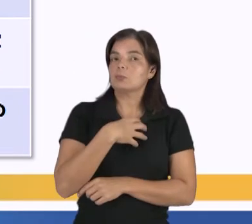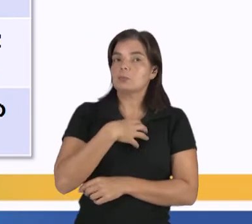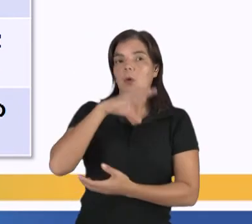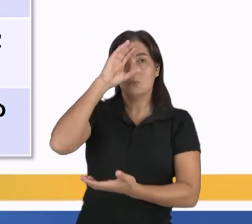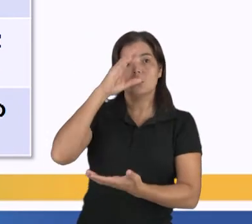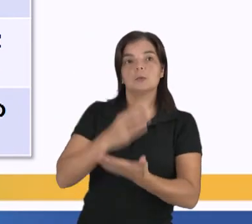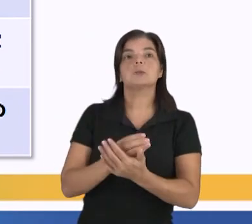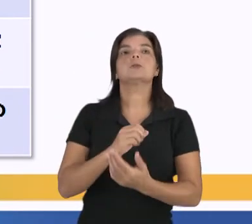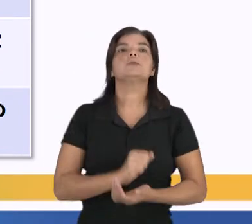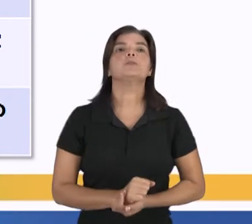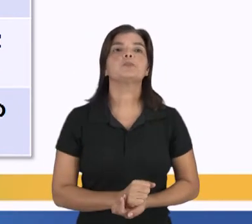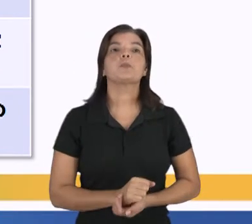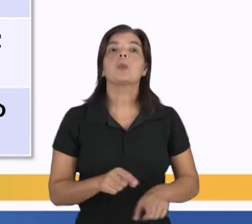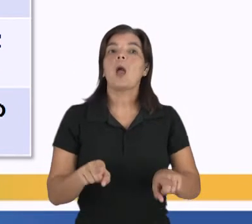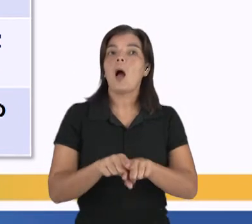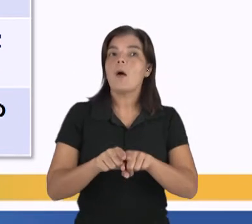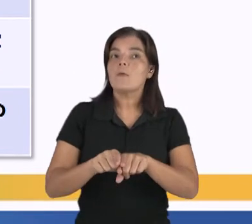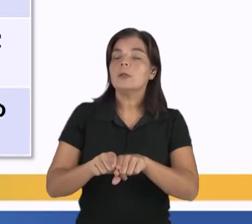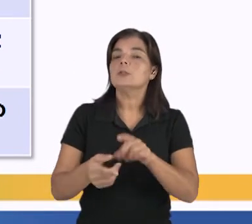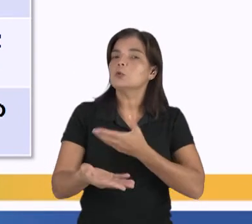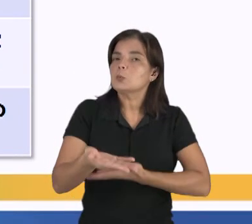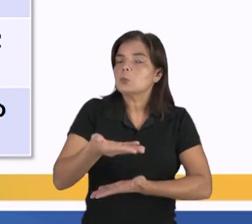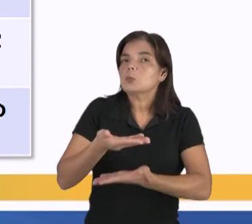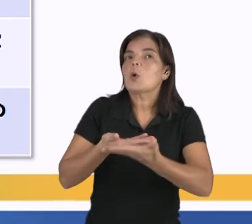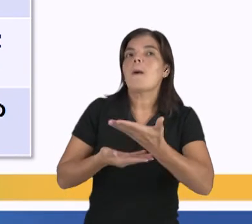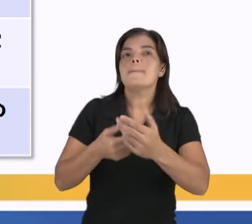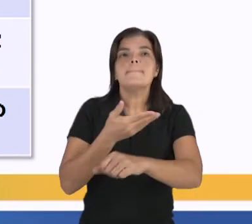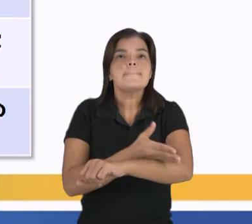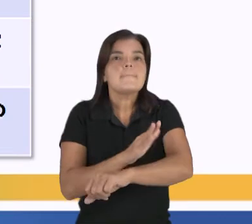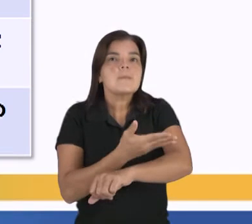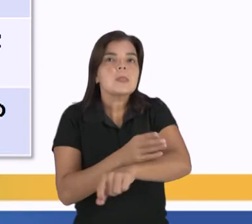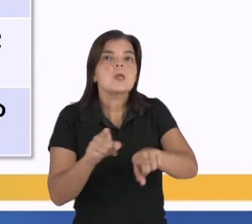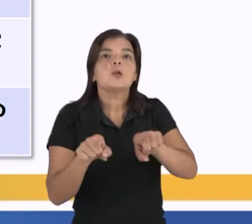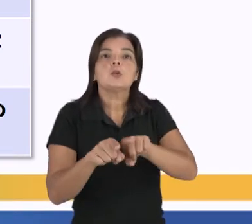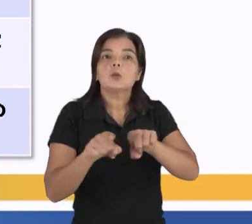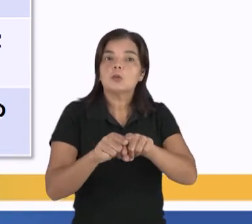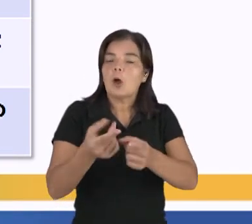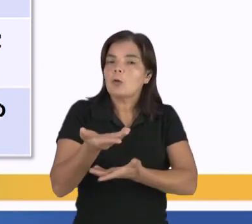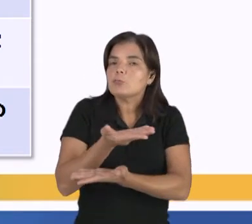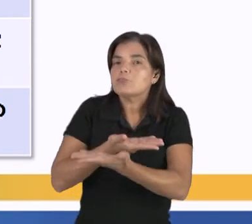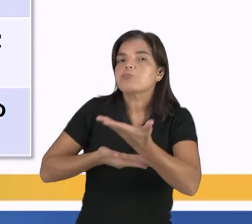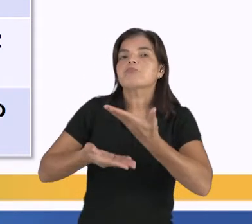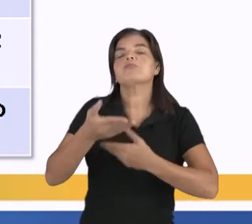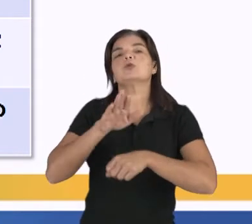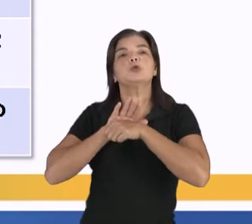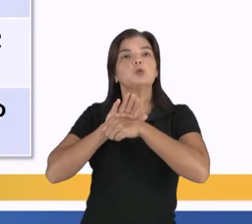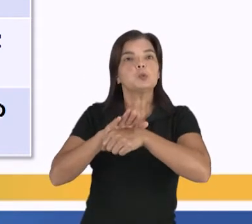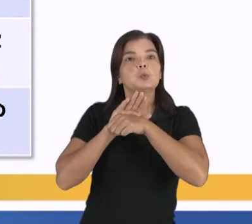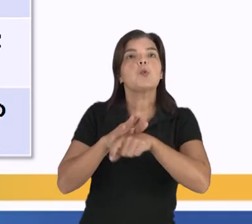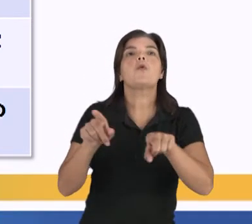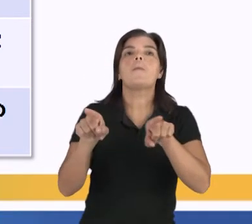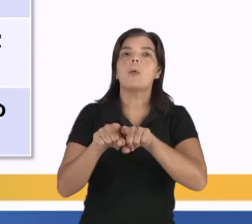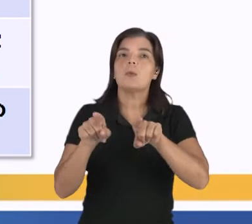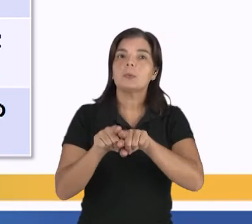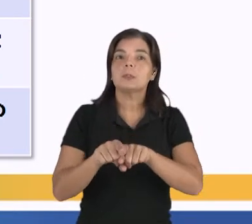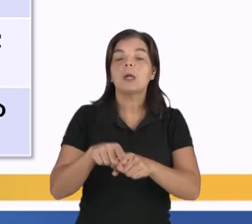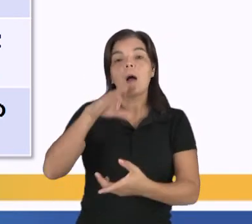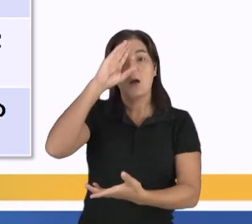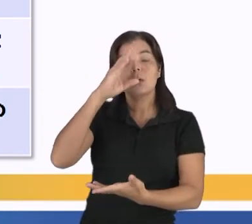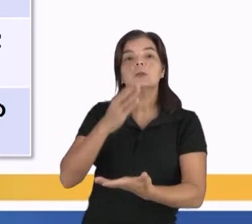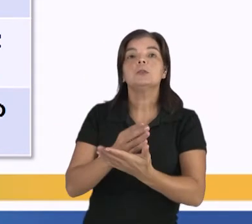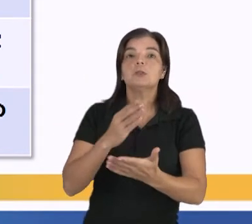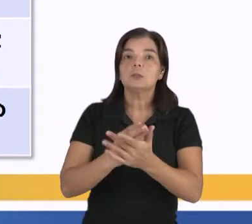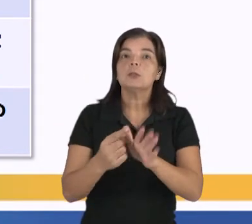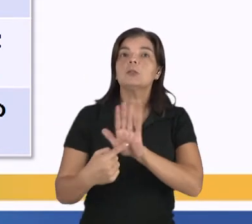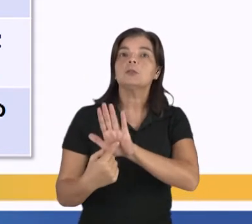crer. Cooperação. As religiões devem praticar iniciativas de cooperação social de modo a